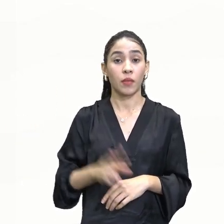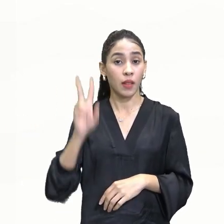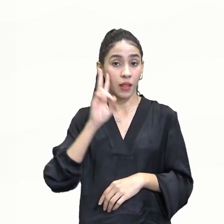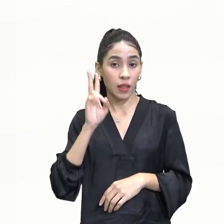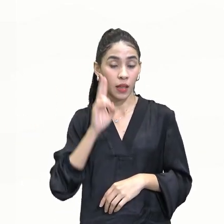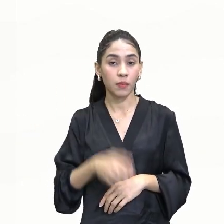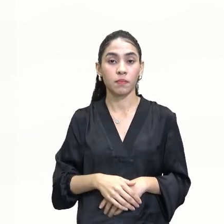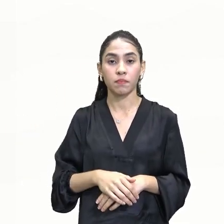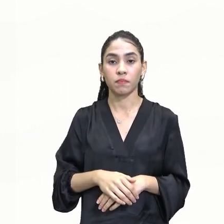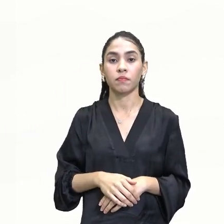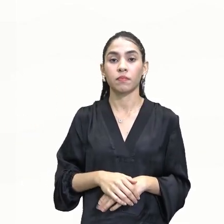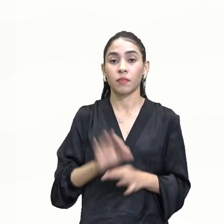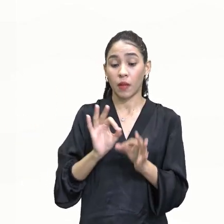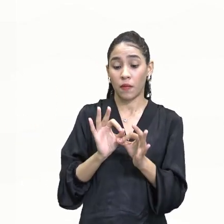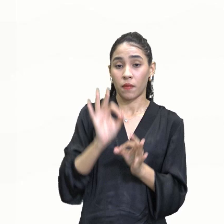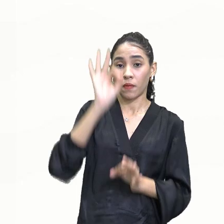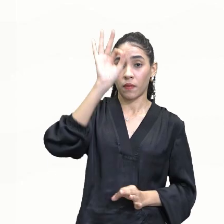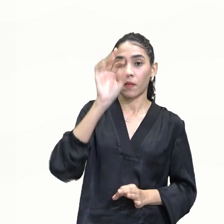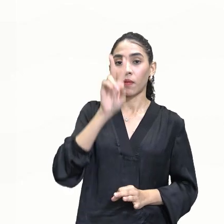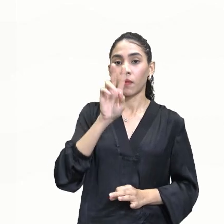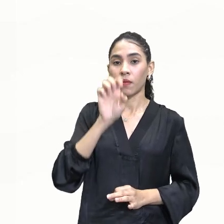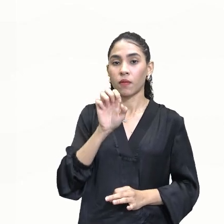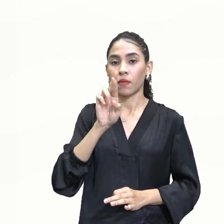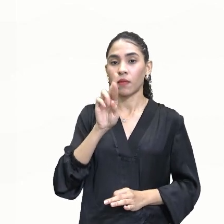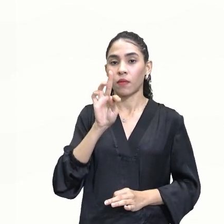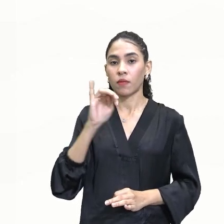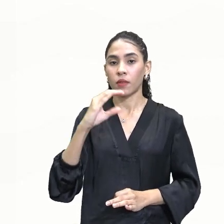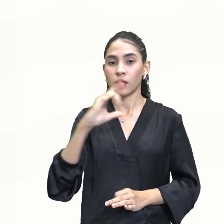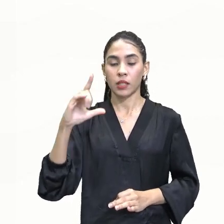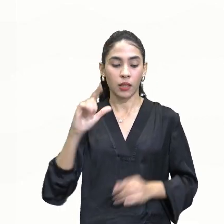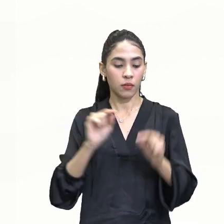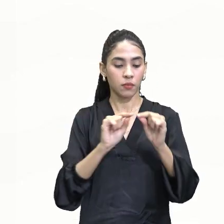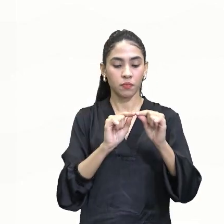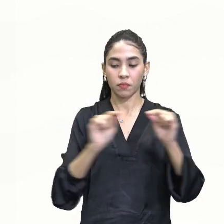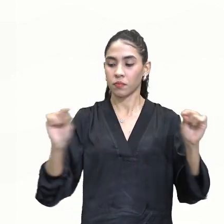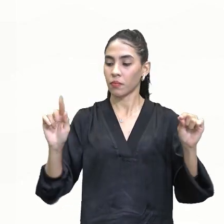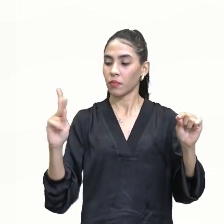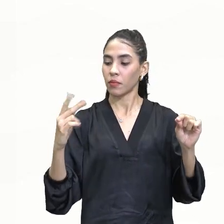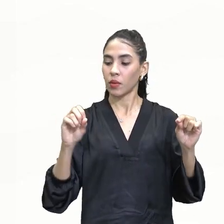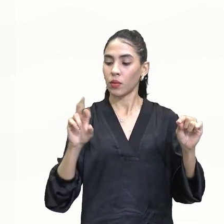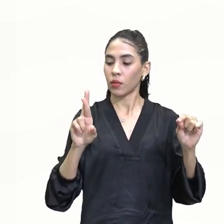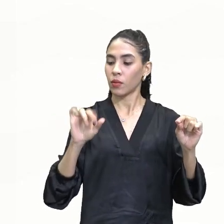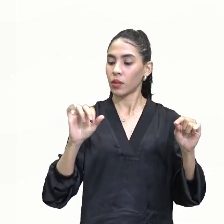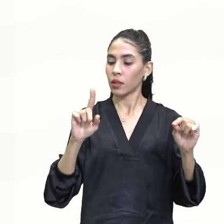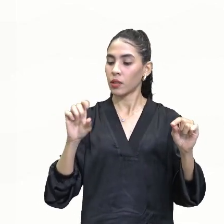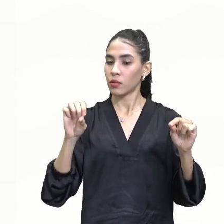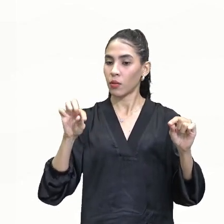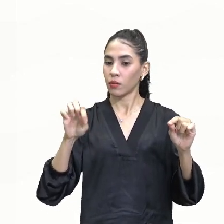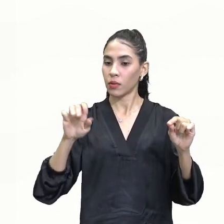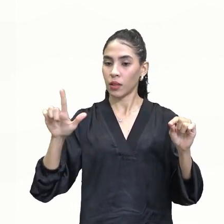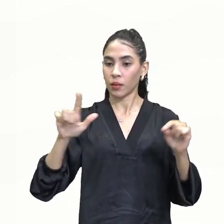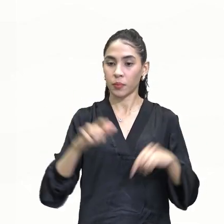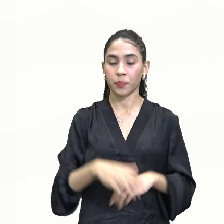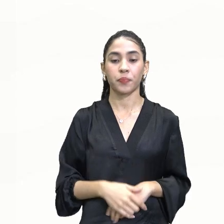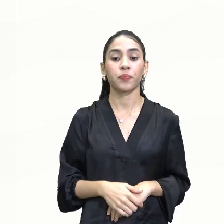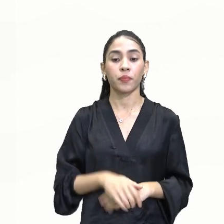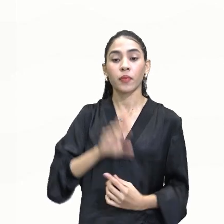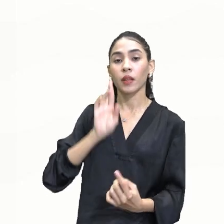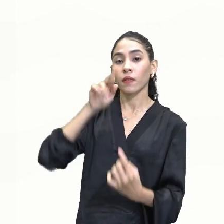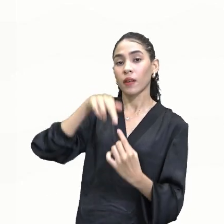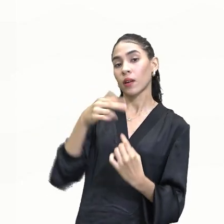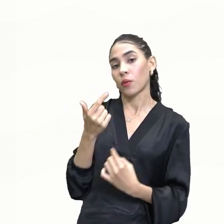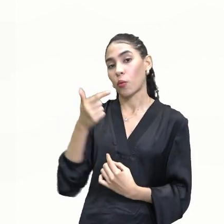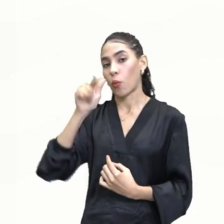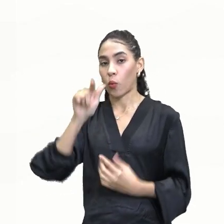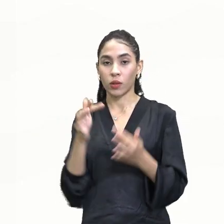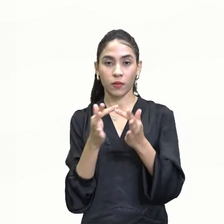lembre, vertical vai ser em pé, horizontal vai ser deitado, tanto que eu coloquei aqui o X para você, já vai se referir a uma